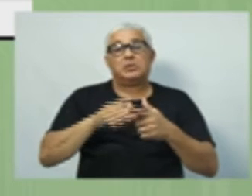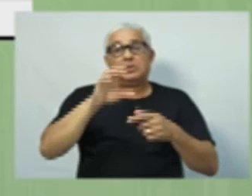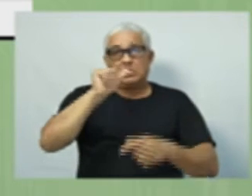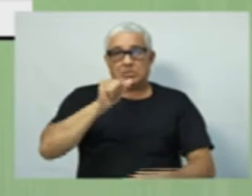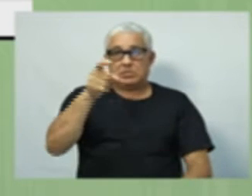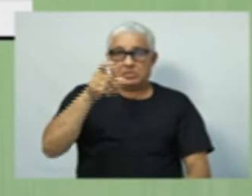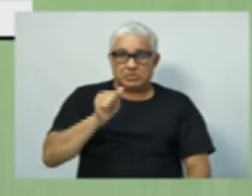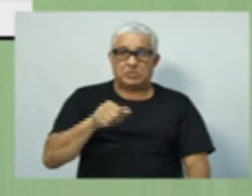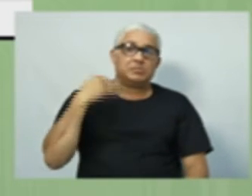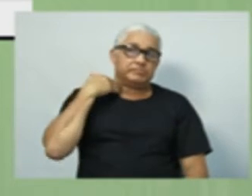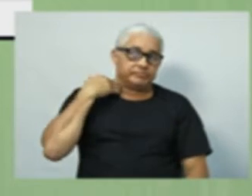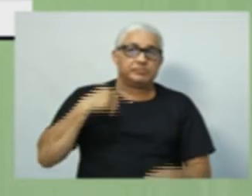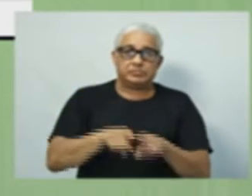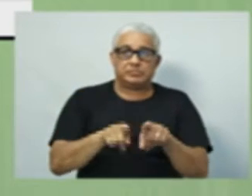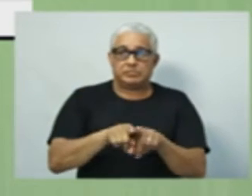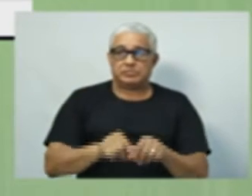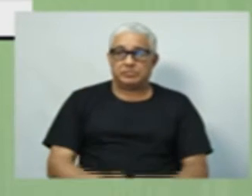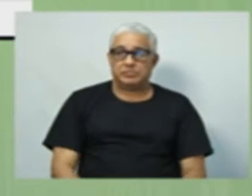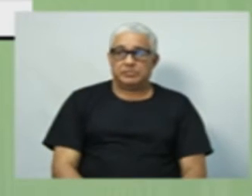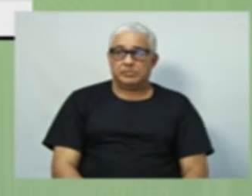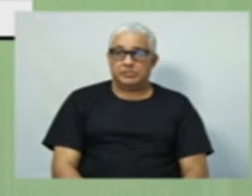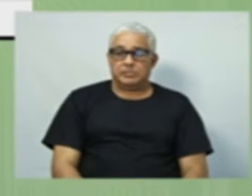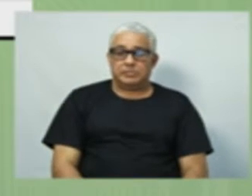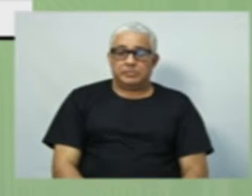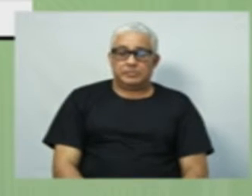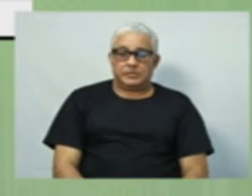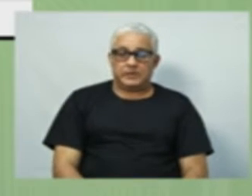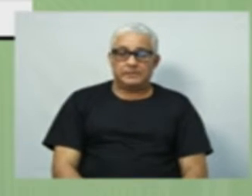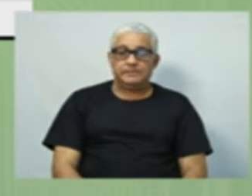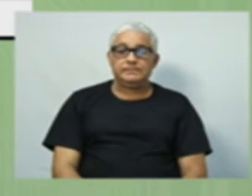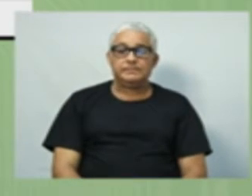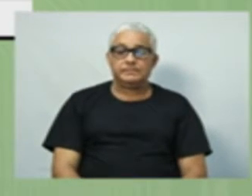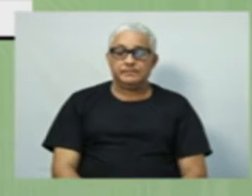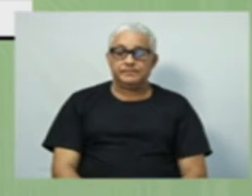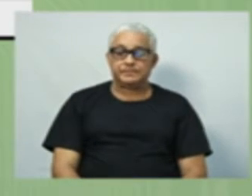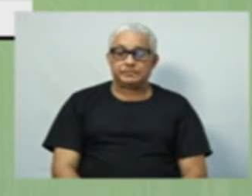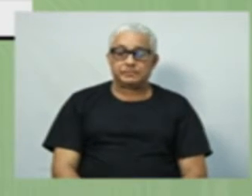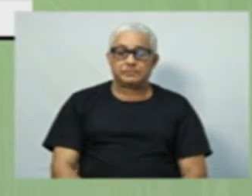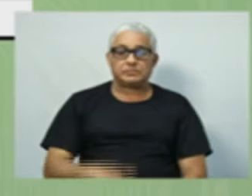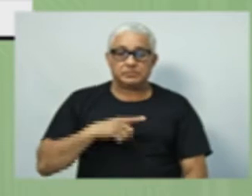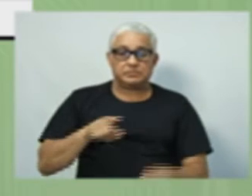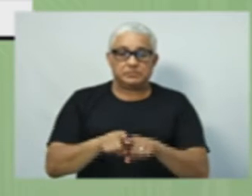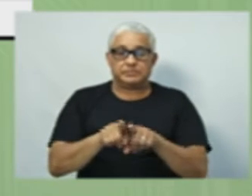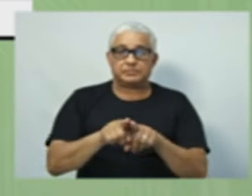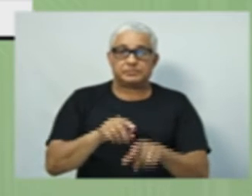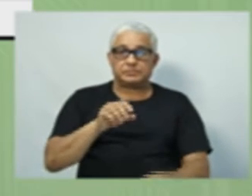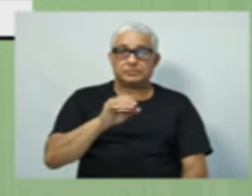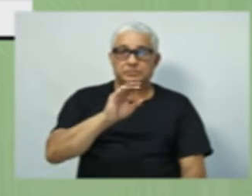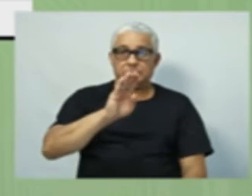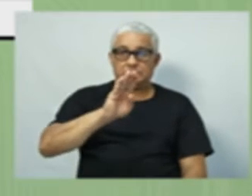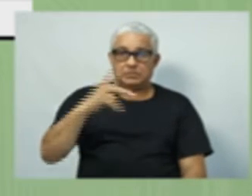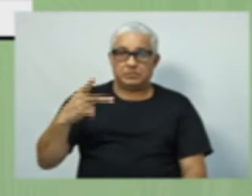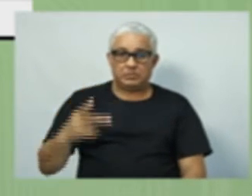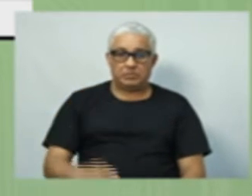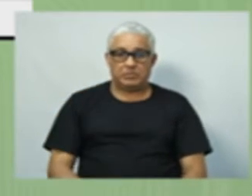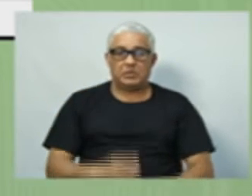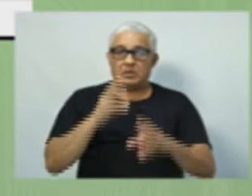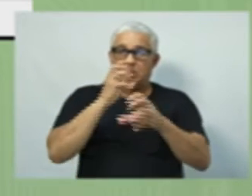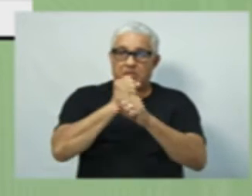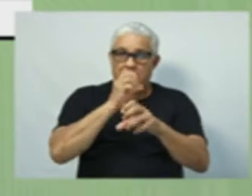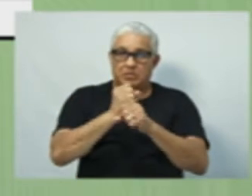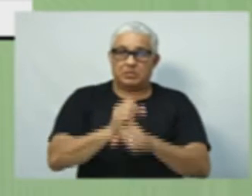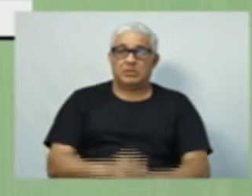né caixa e equivalentes de caixa e banco temos aqui então balanço patrimonial vamos calcular a partir do balanço